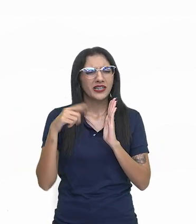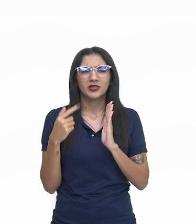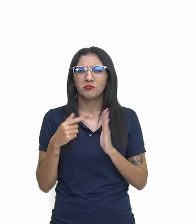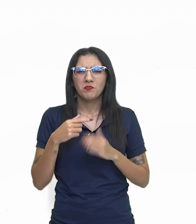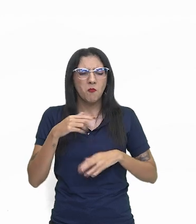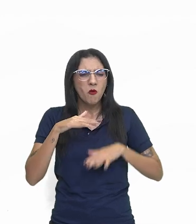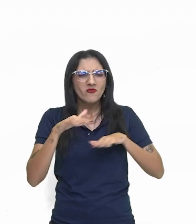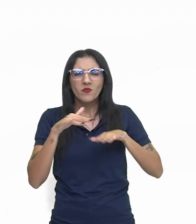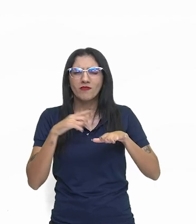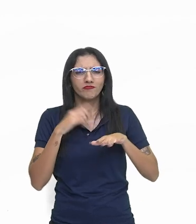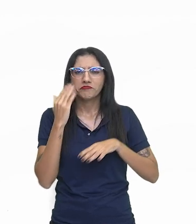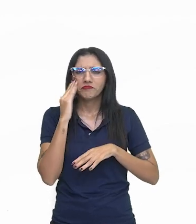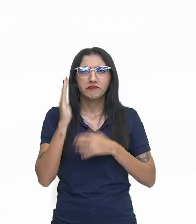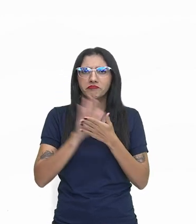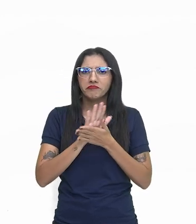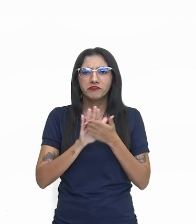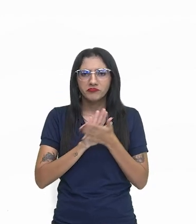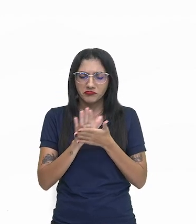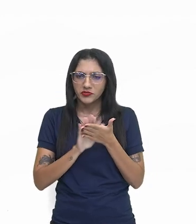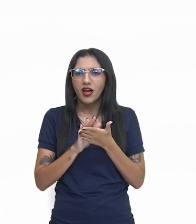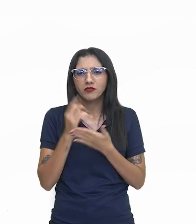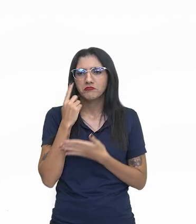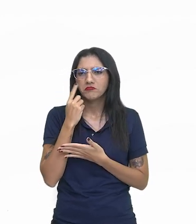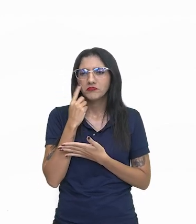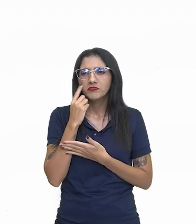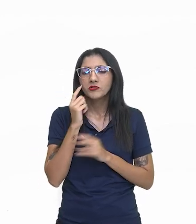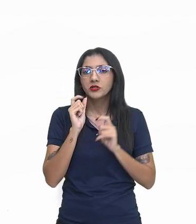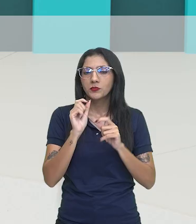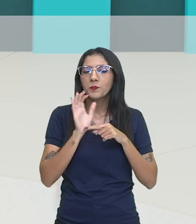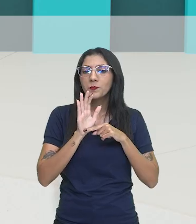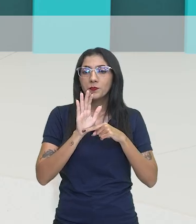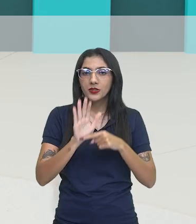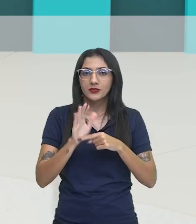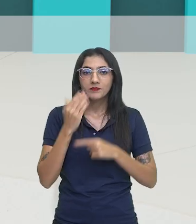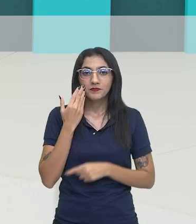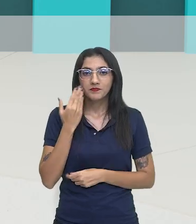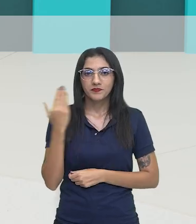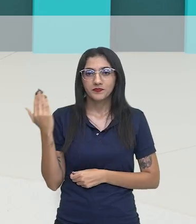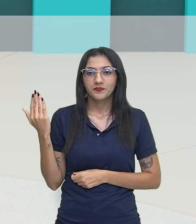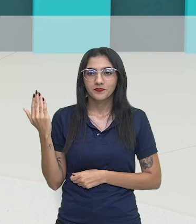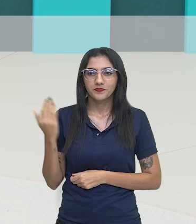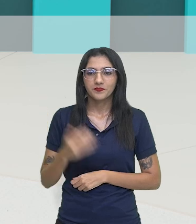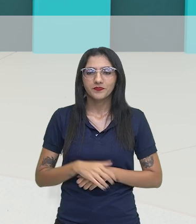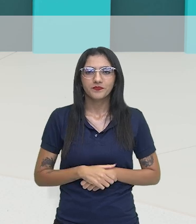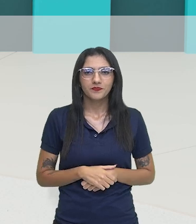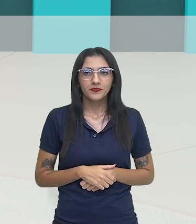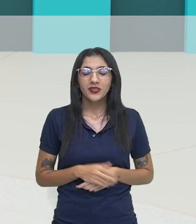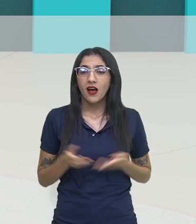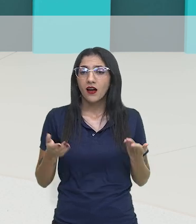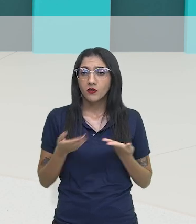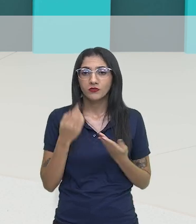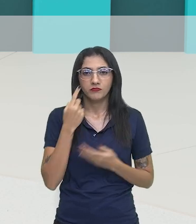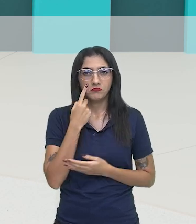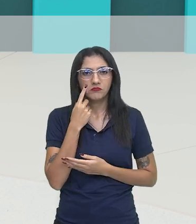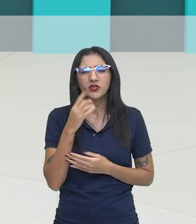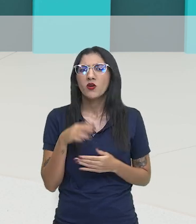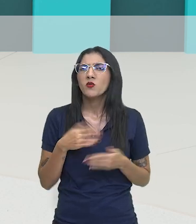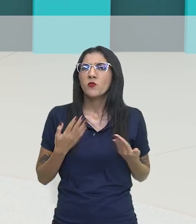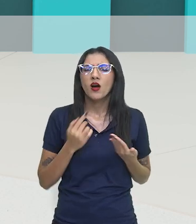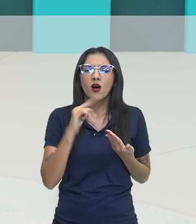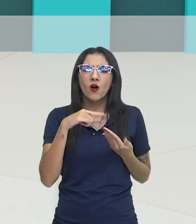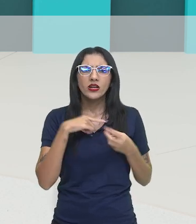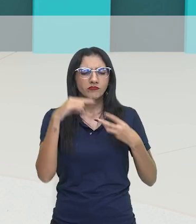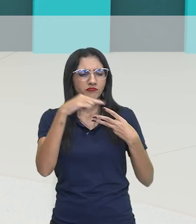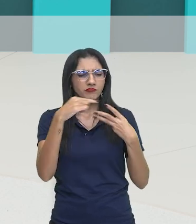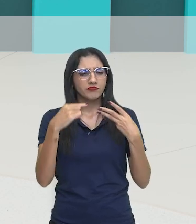foram colocados aí nessa cartela para vocês. Vamos primeiro ver quais são esses músculos